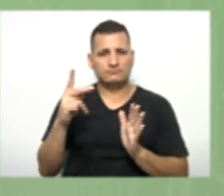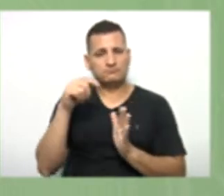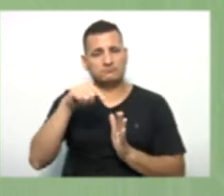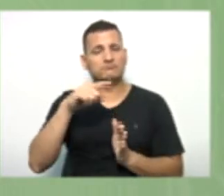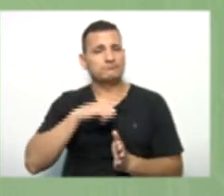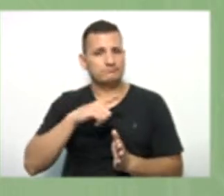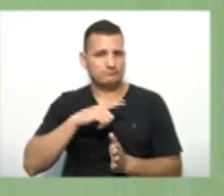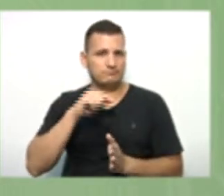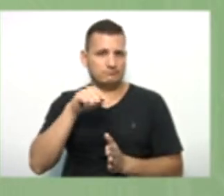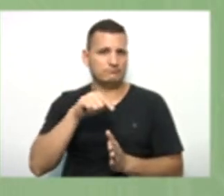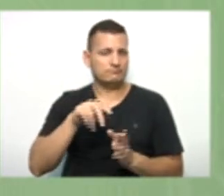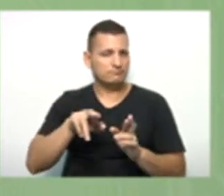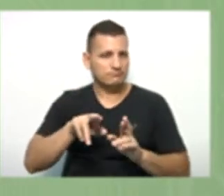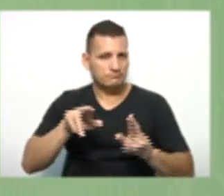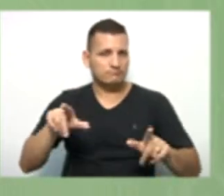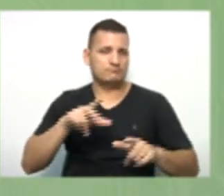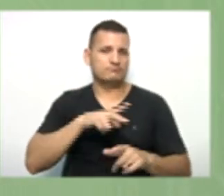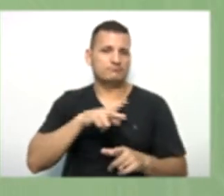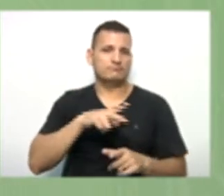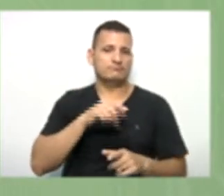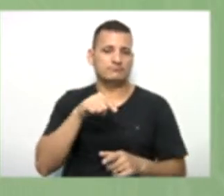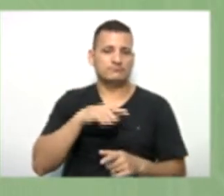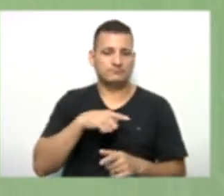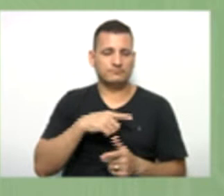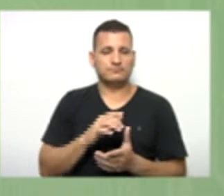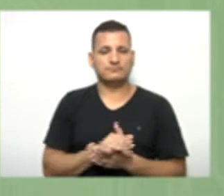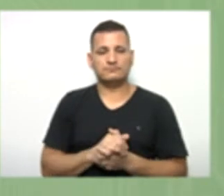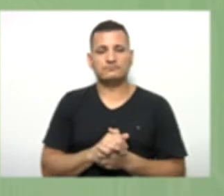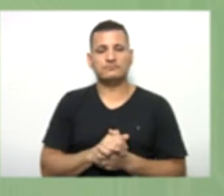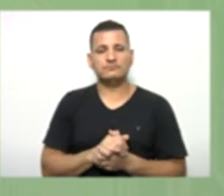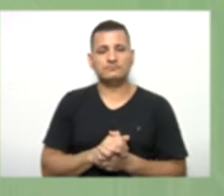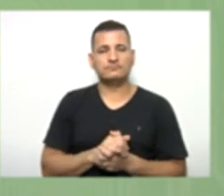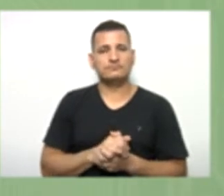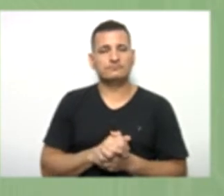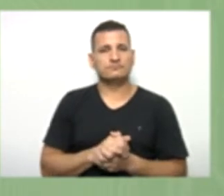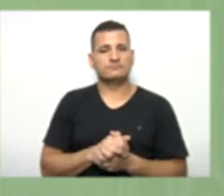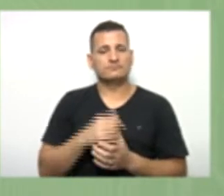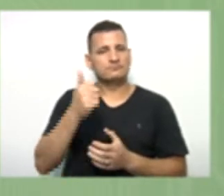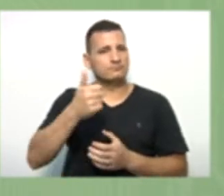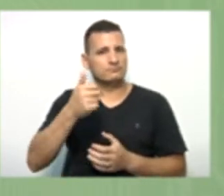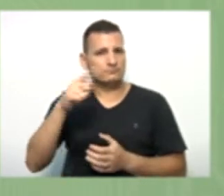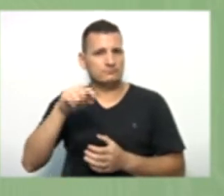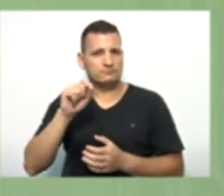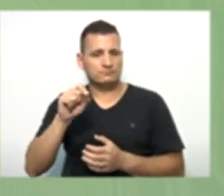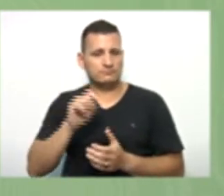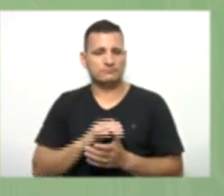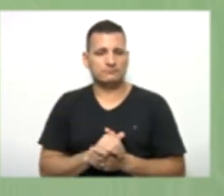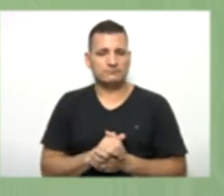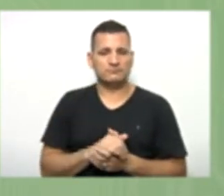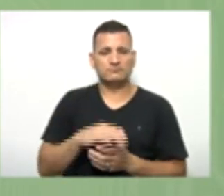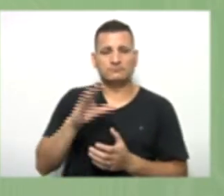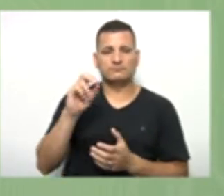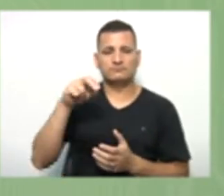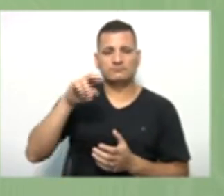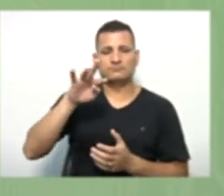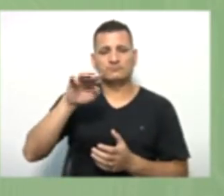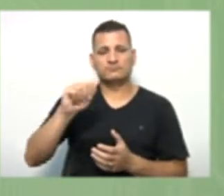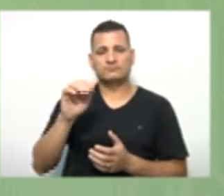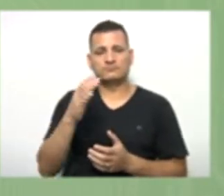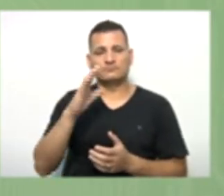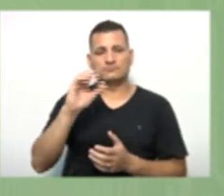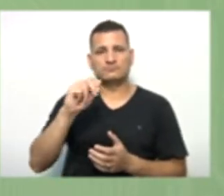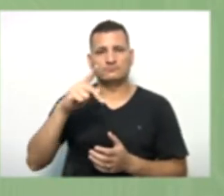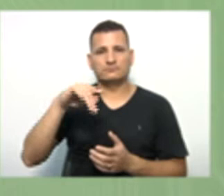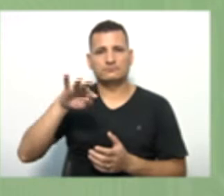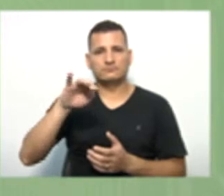particularidades, como eu já expliquei para vocês. A primeira particularidade é que a conta capital na